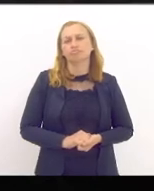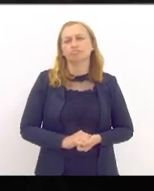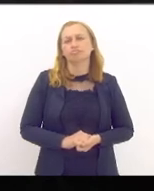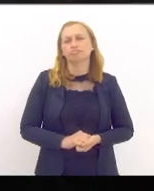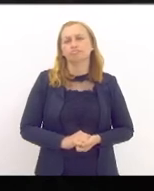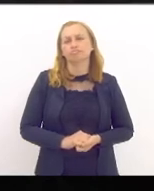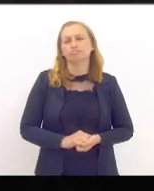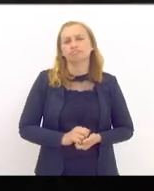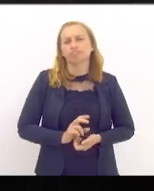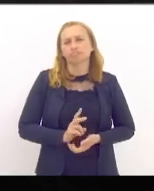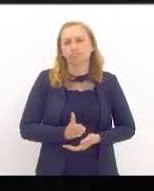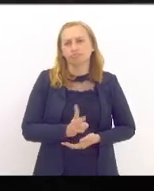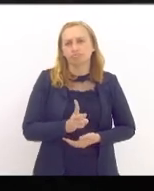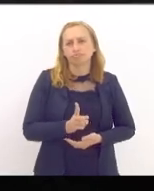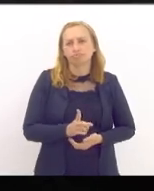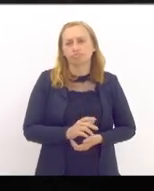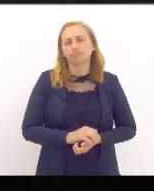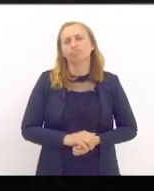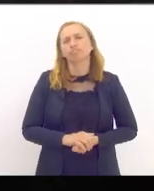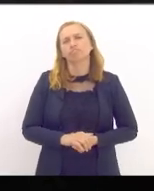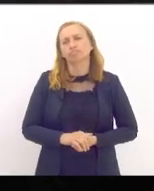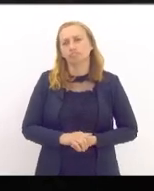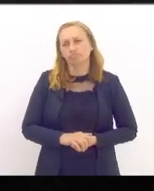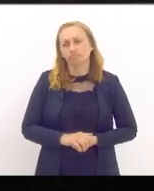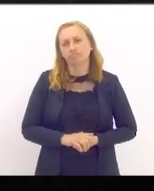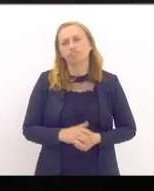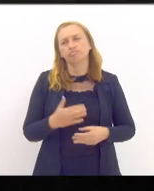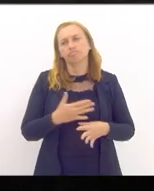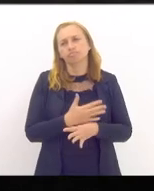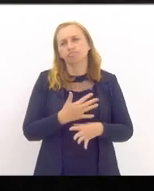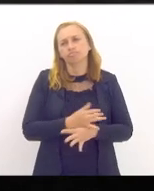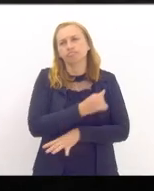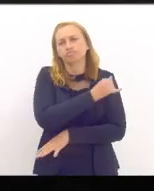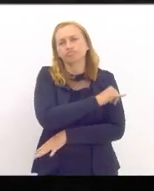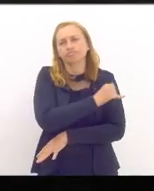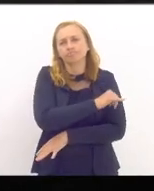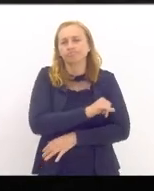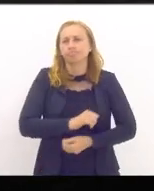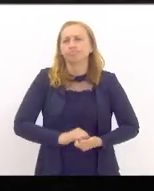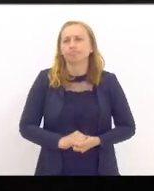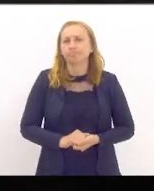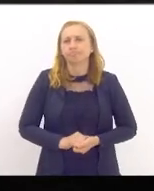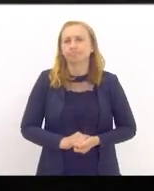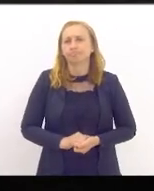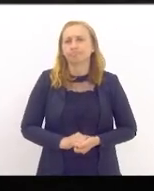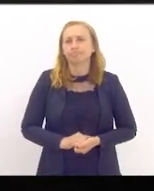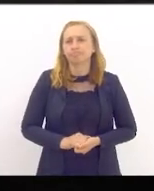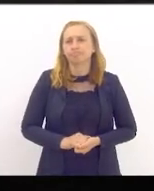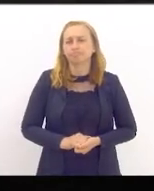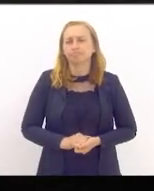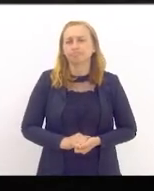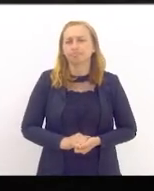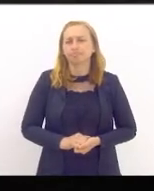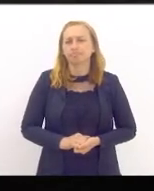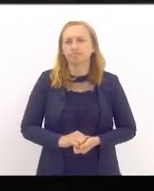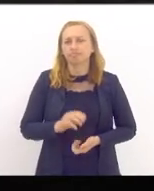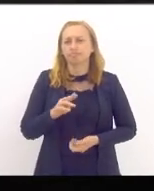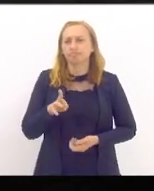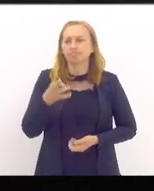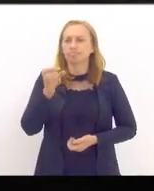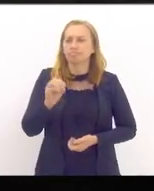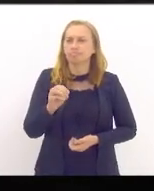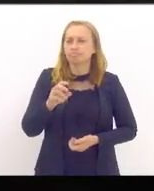sempre de forma permanente nesta cidade do Rio de Janeiro o buraco que